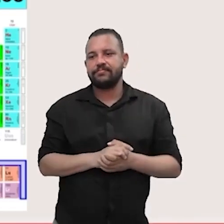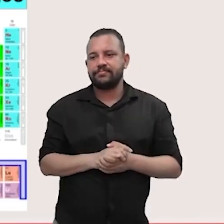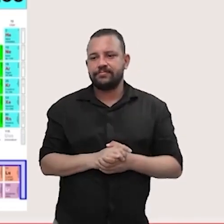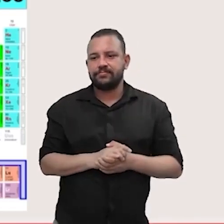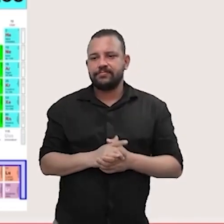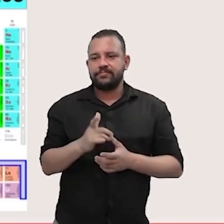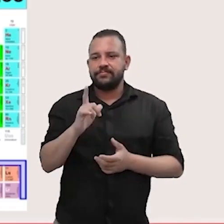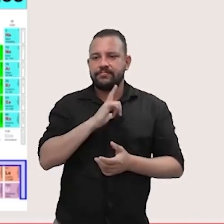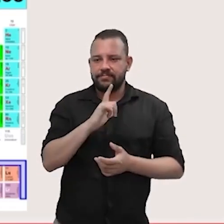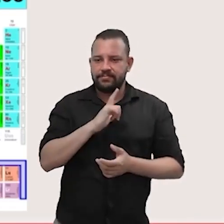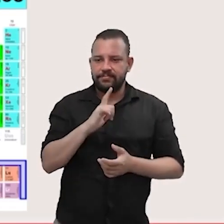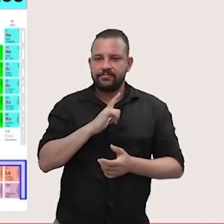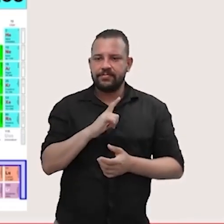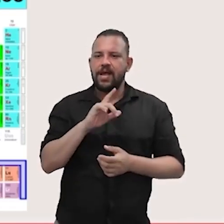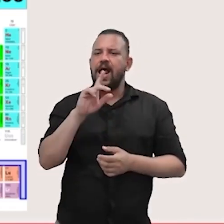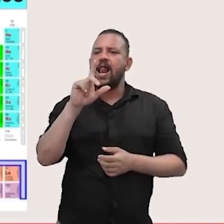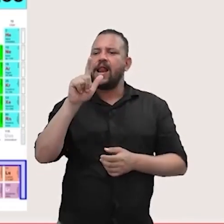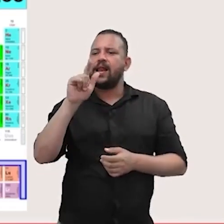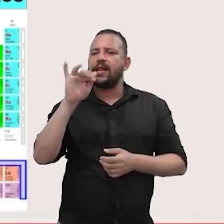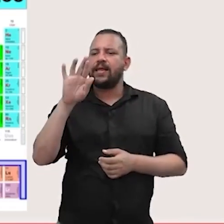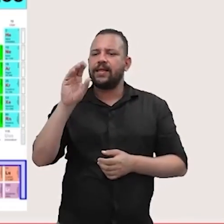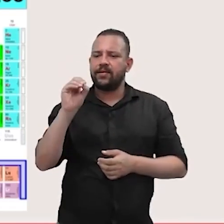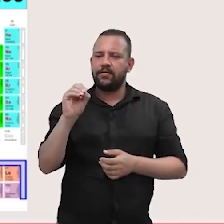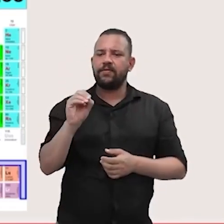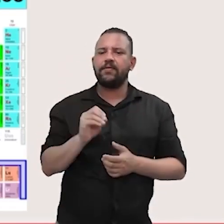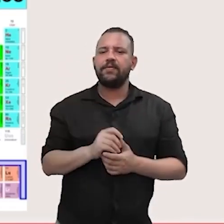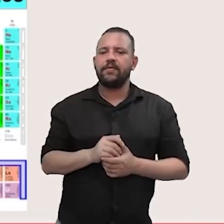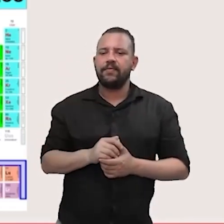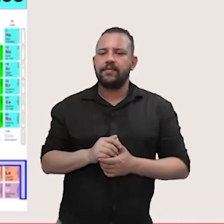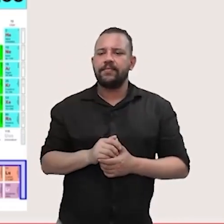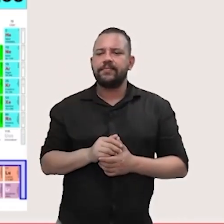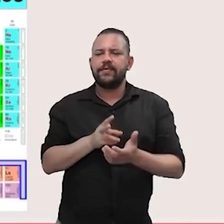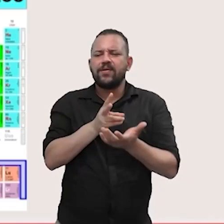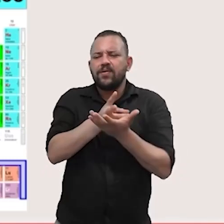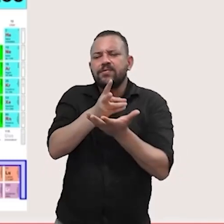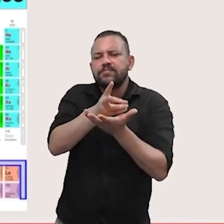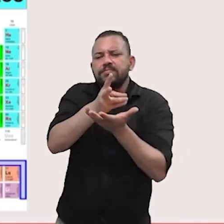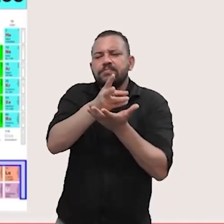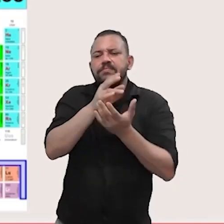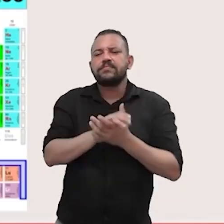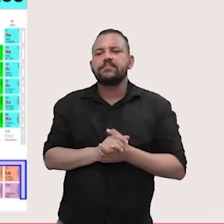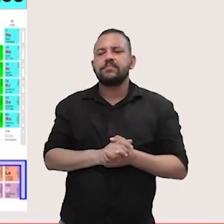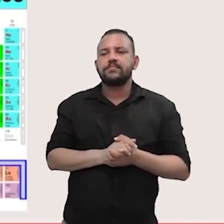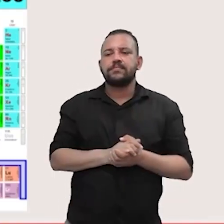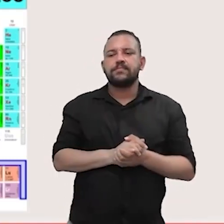Tem o lítio, tá vendo só? Aí vai seguindo.